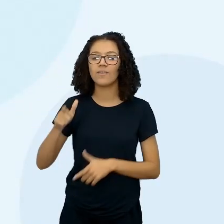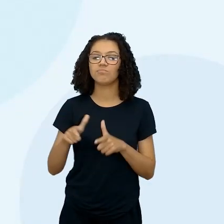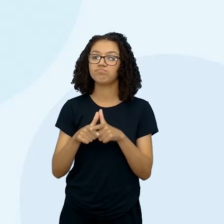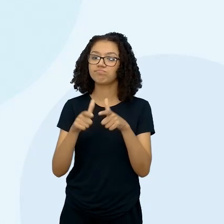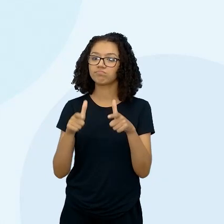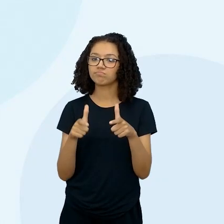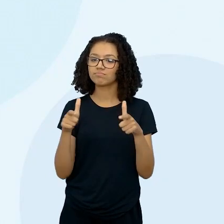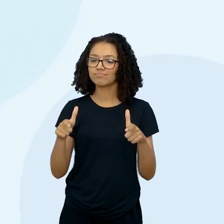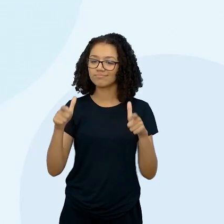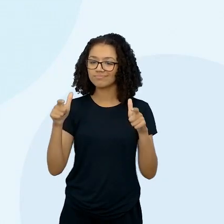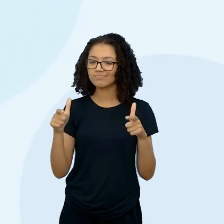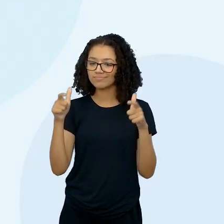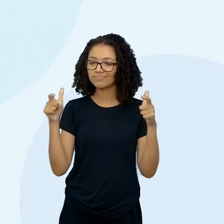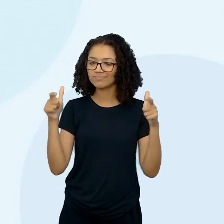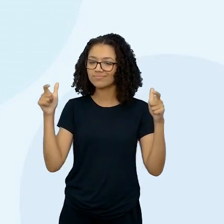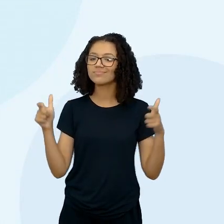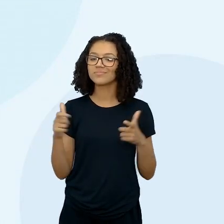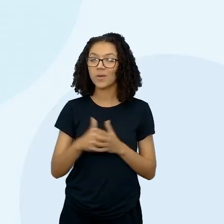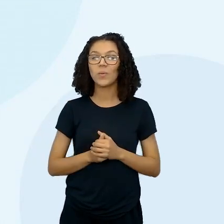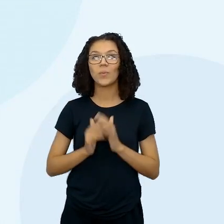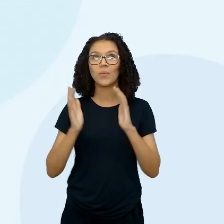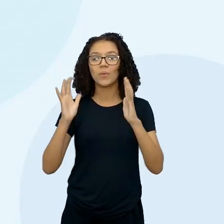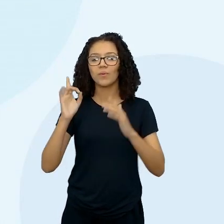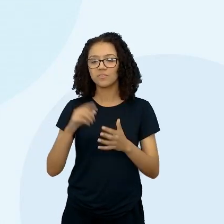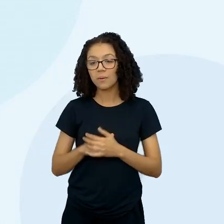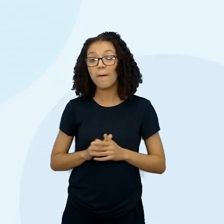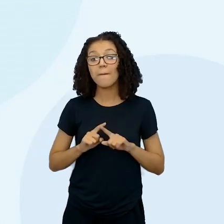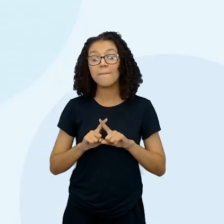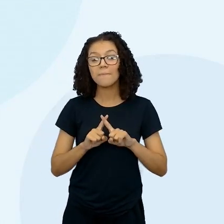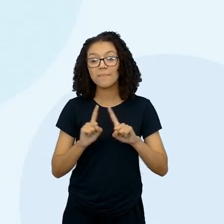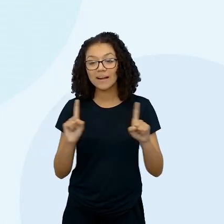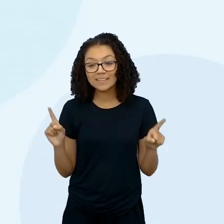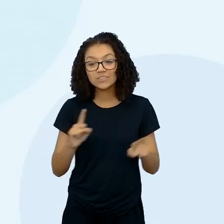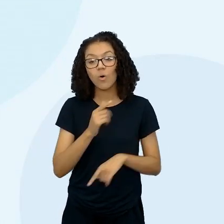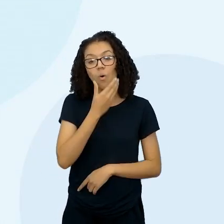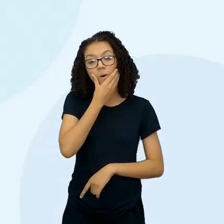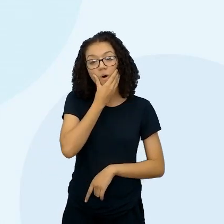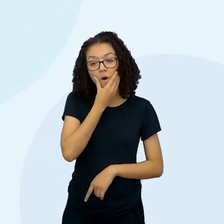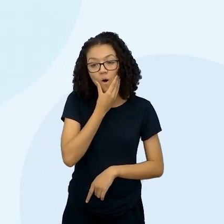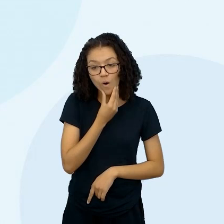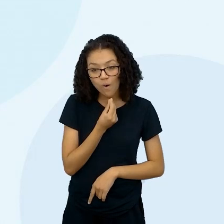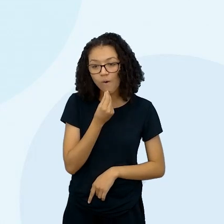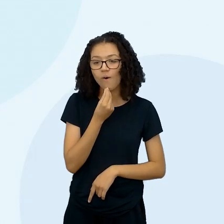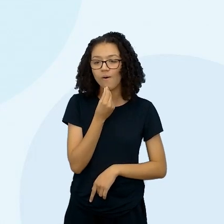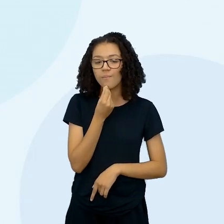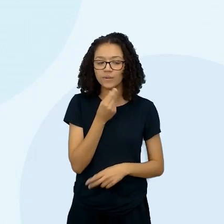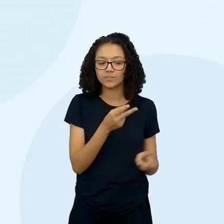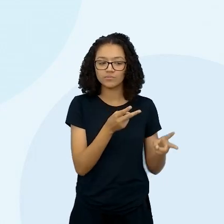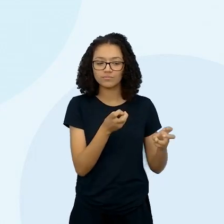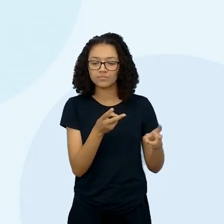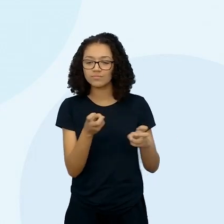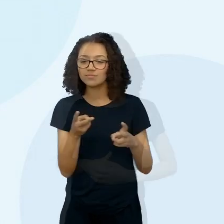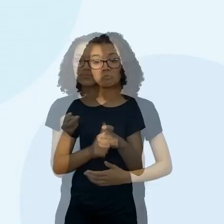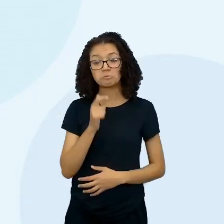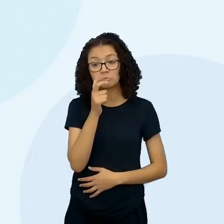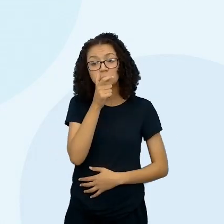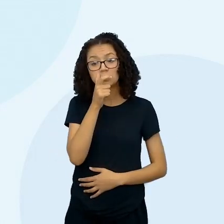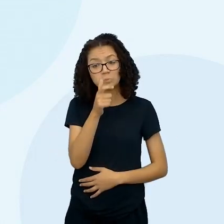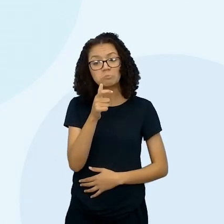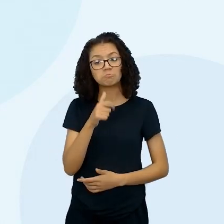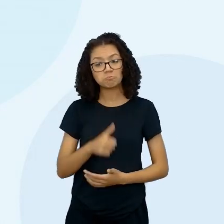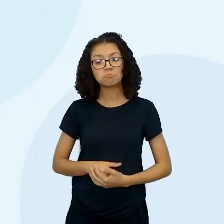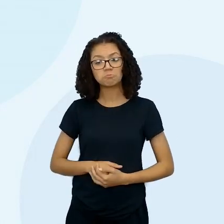Só que assim, por exemplo, os homens estão mais na área de exatas e de engenharia.